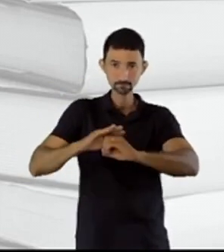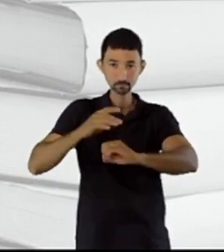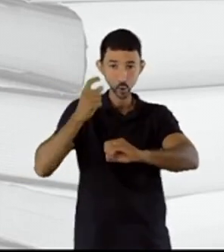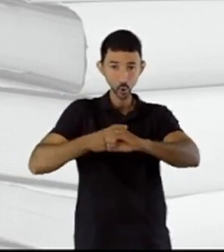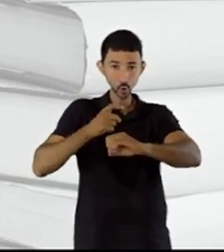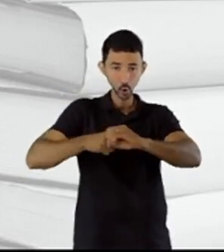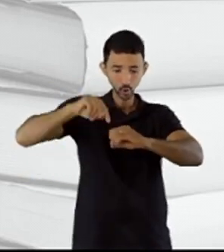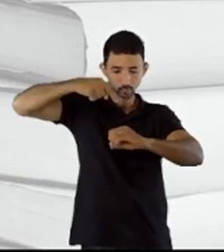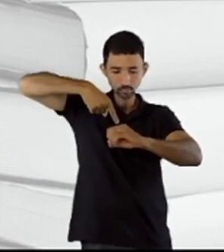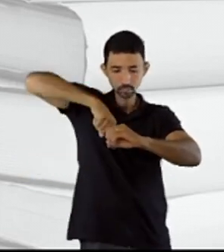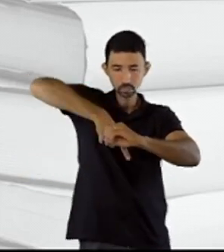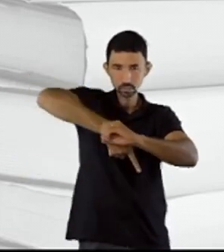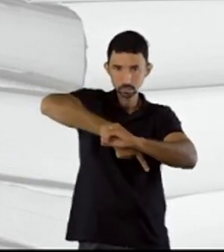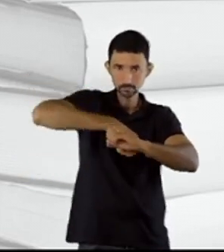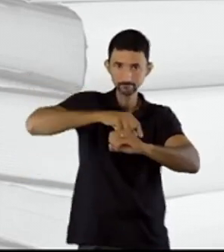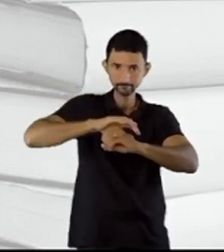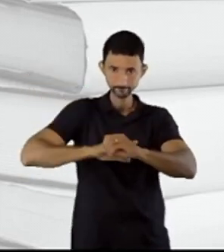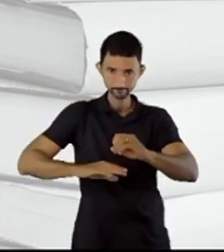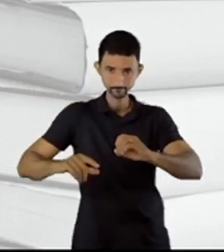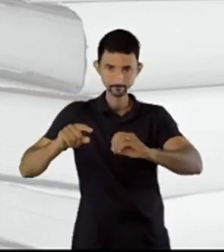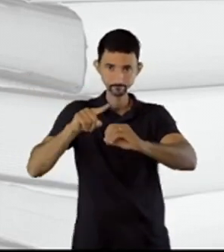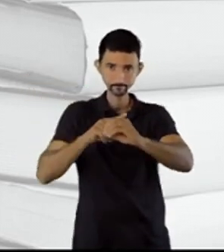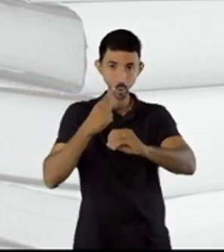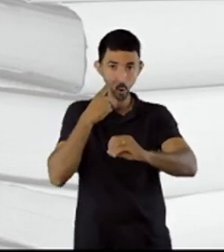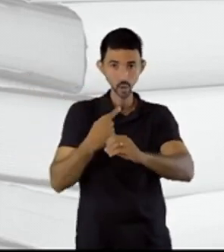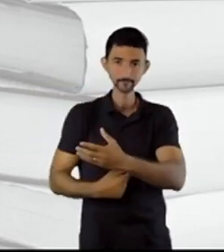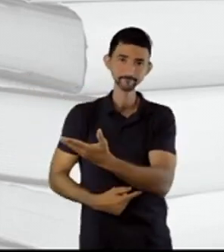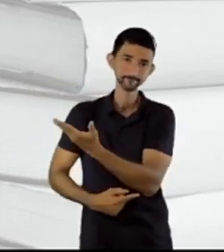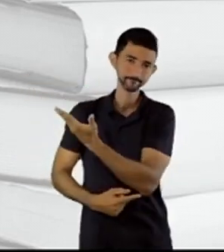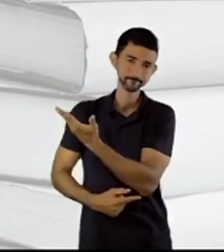sólido interno, né, que você tem aqui